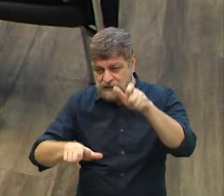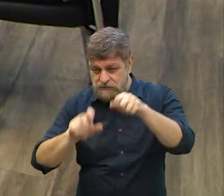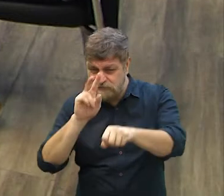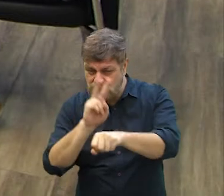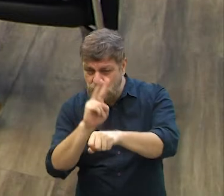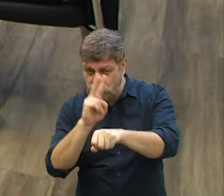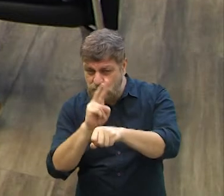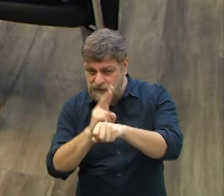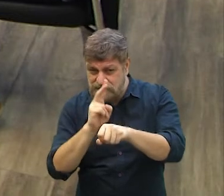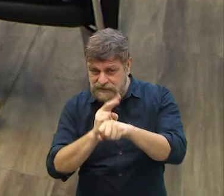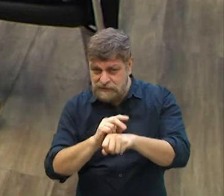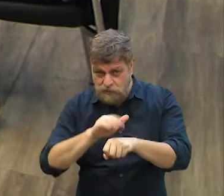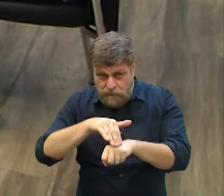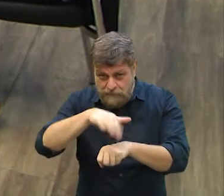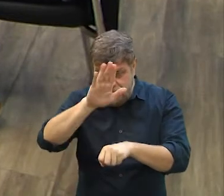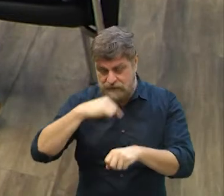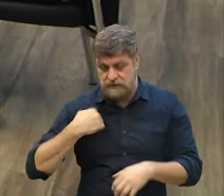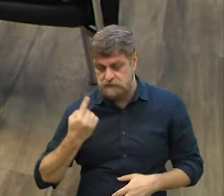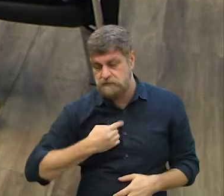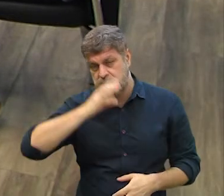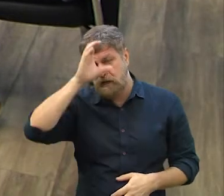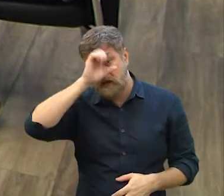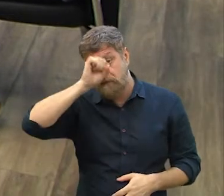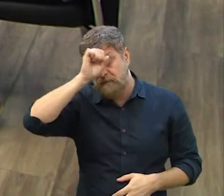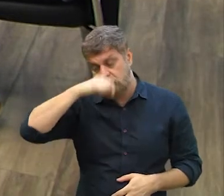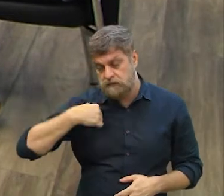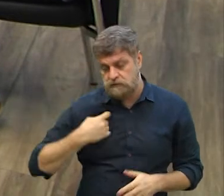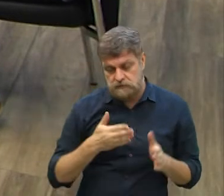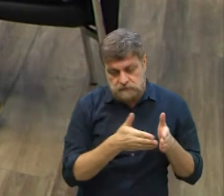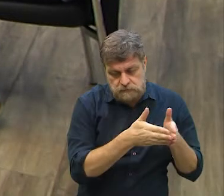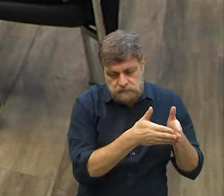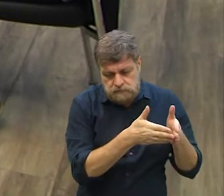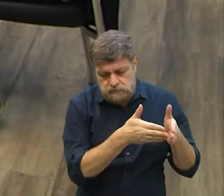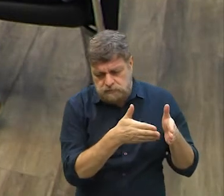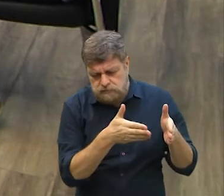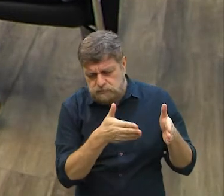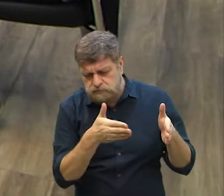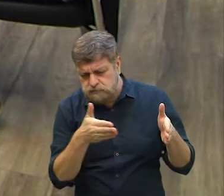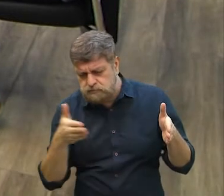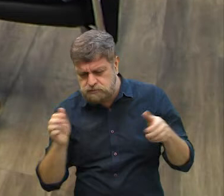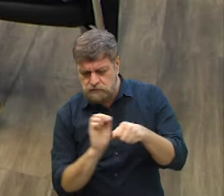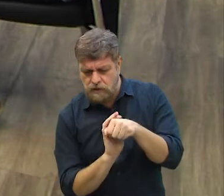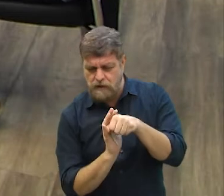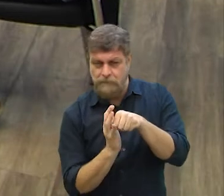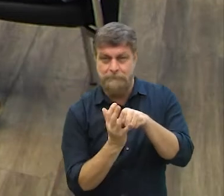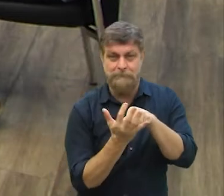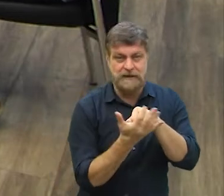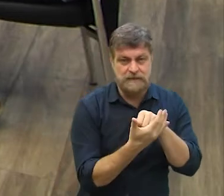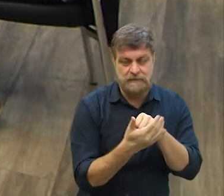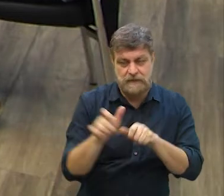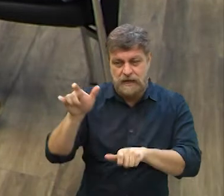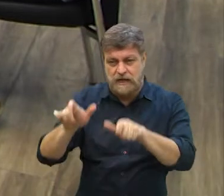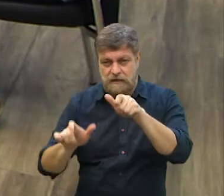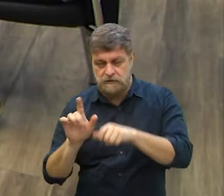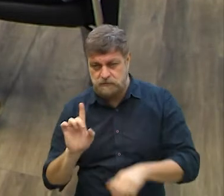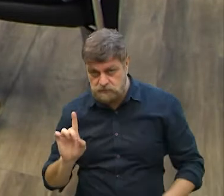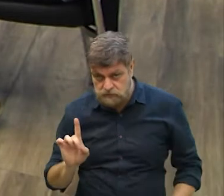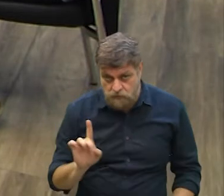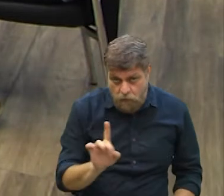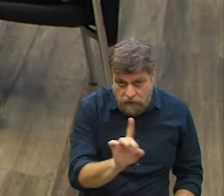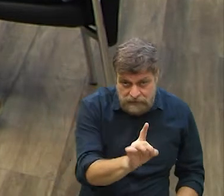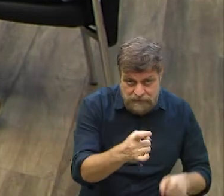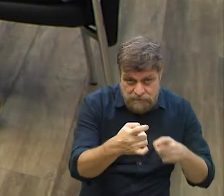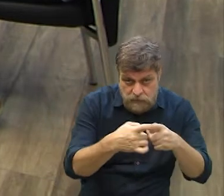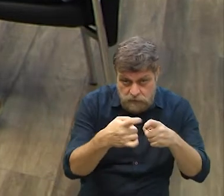maior, alguma lição deste momento que nós passamos, que nós estamos passando de pandemia? As pessoas no consultório,